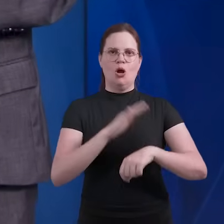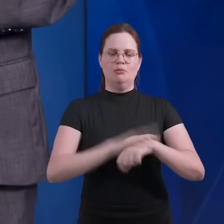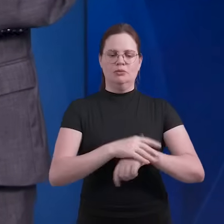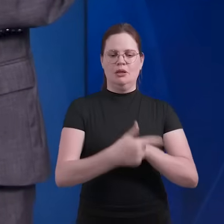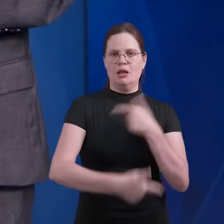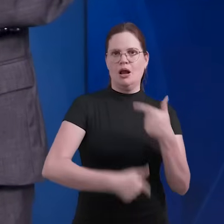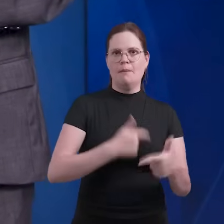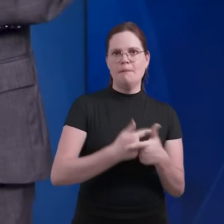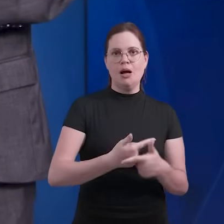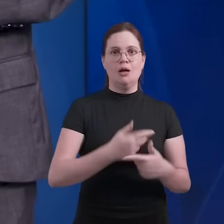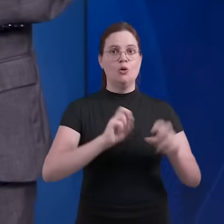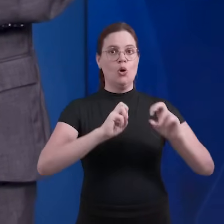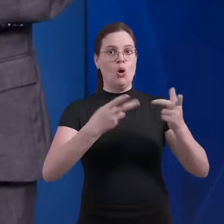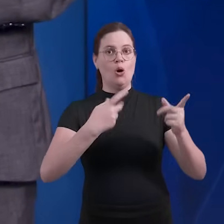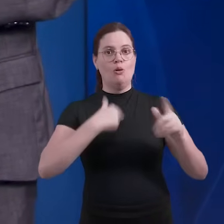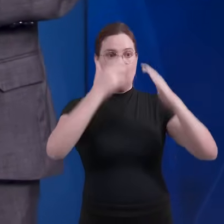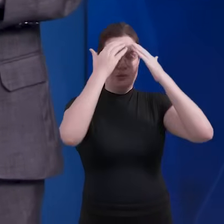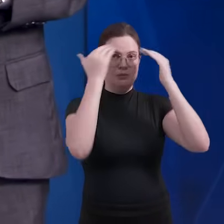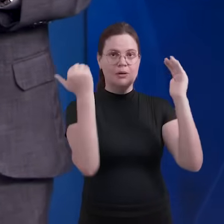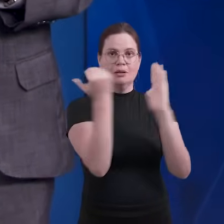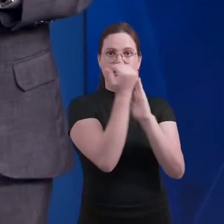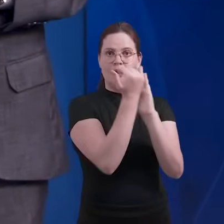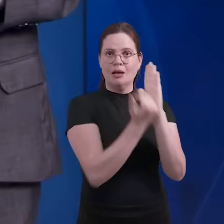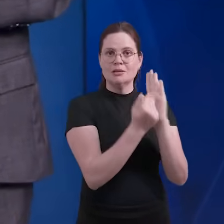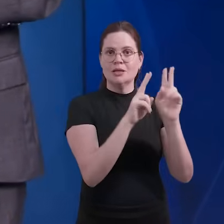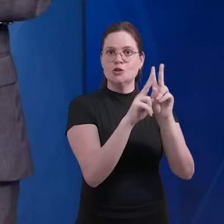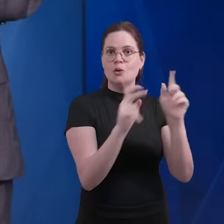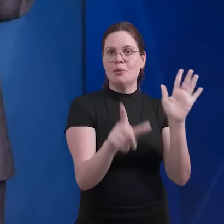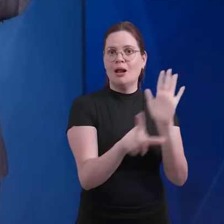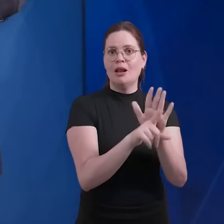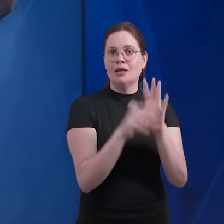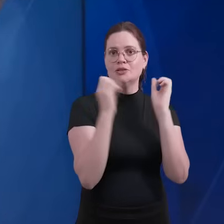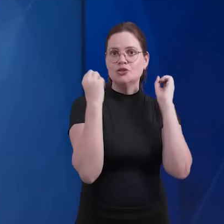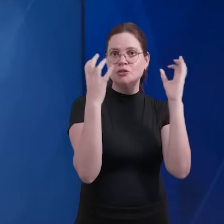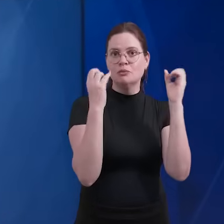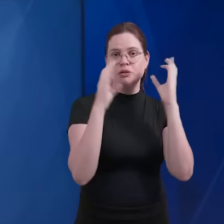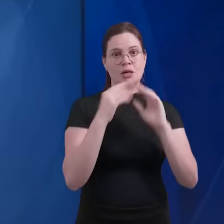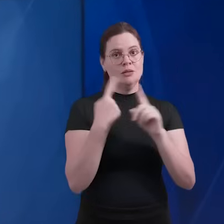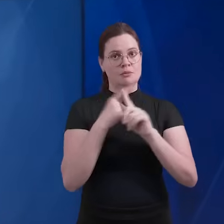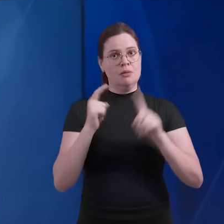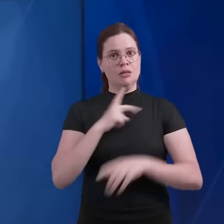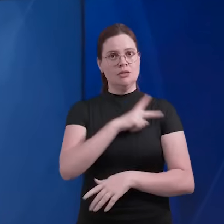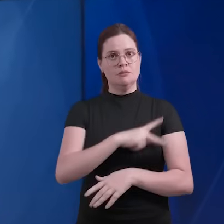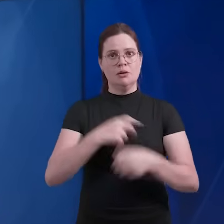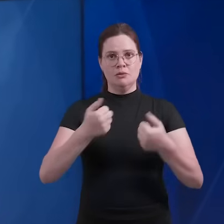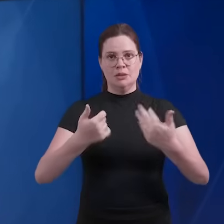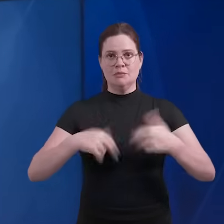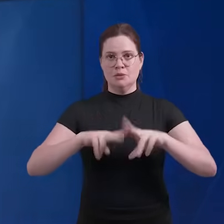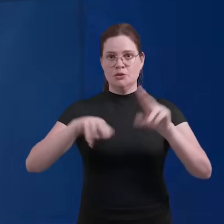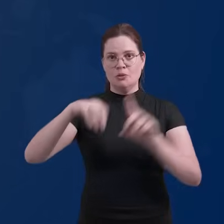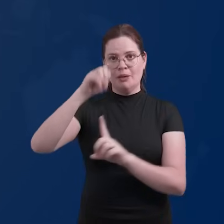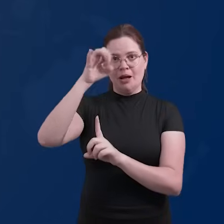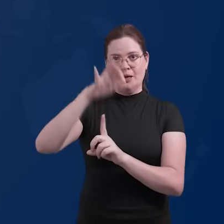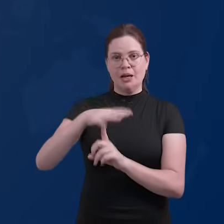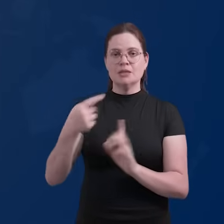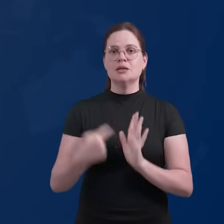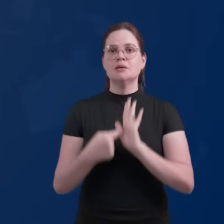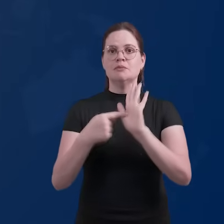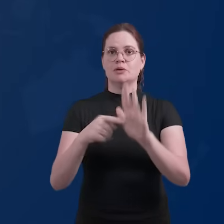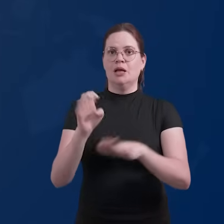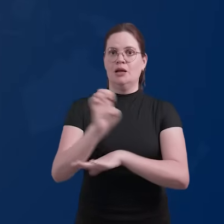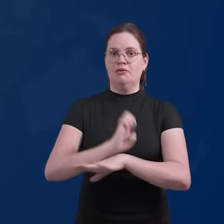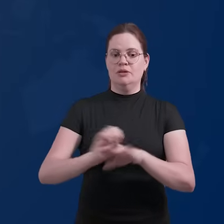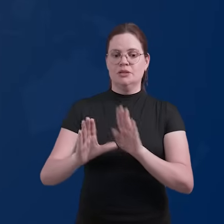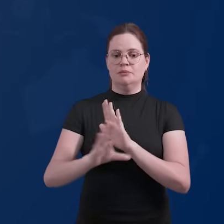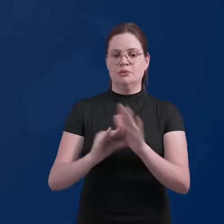das obras da carne, do homem. E o apóstolo Paulo explica muito bem isso quando ele fala a respeito da graça de Deus, no Efésios capítulo 2, verso